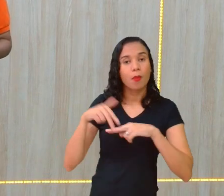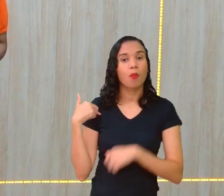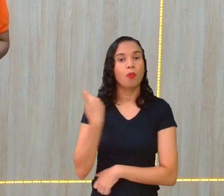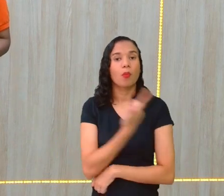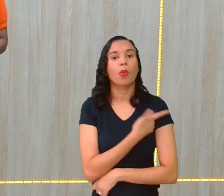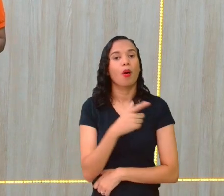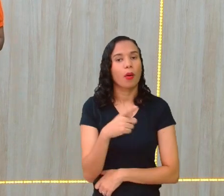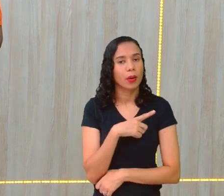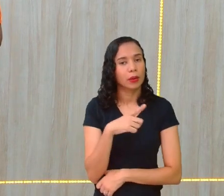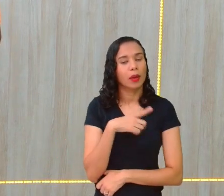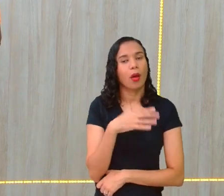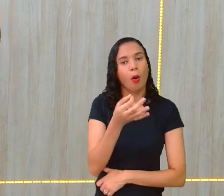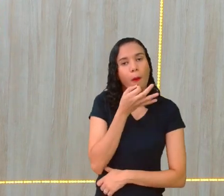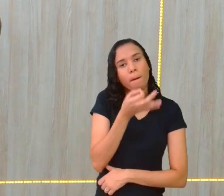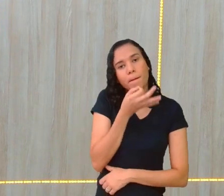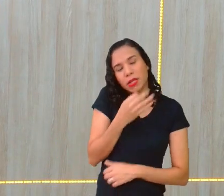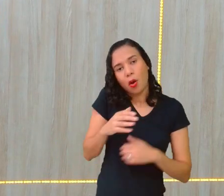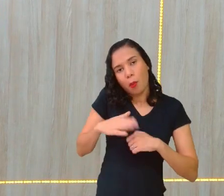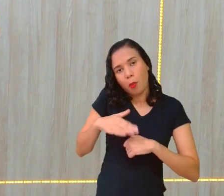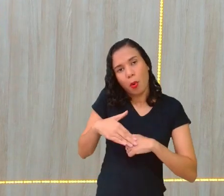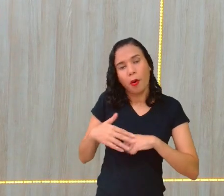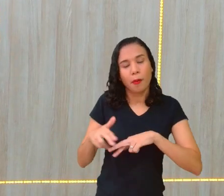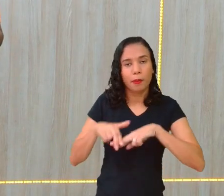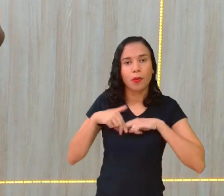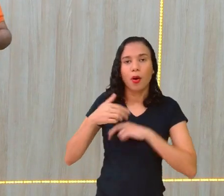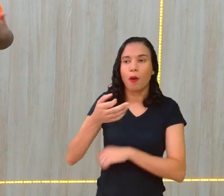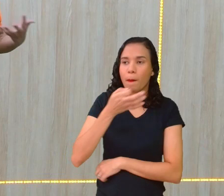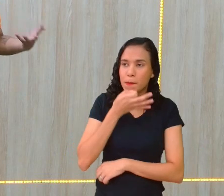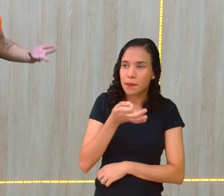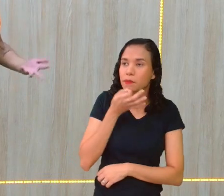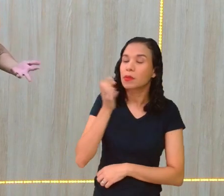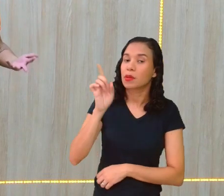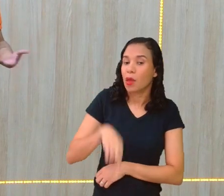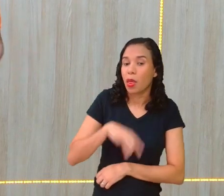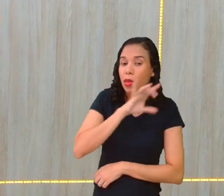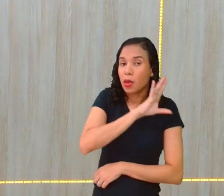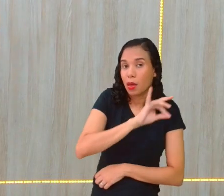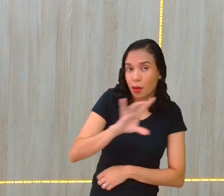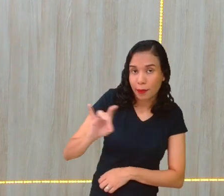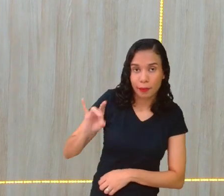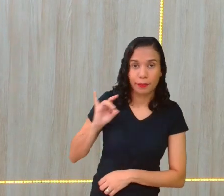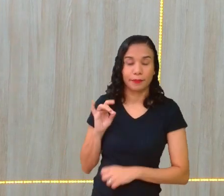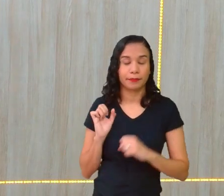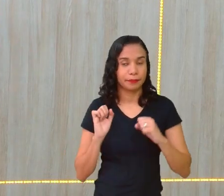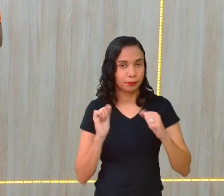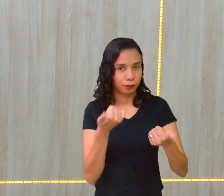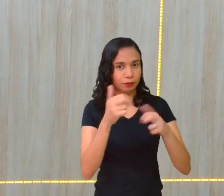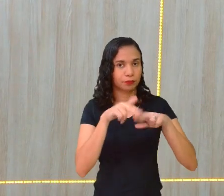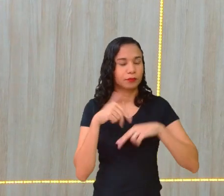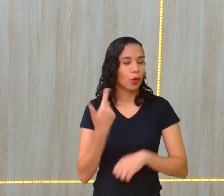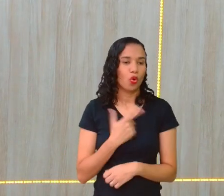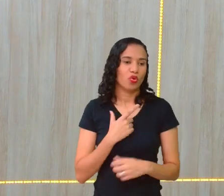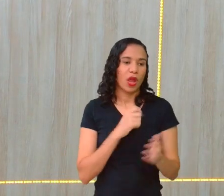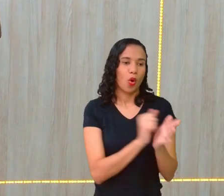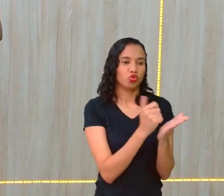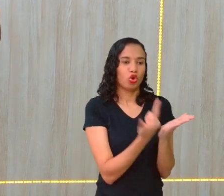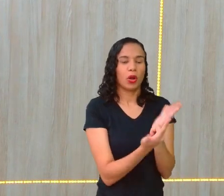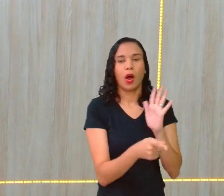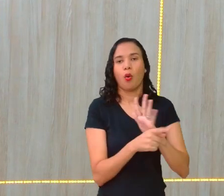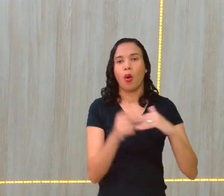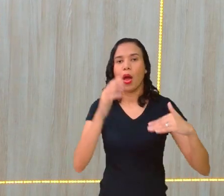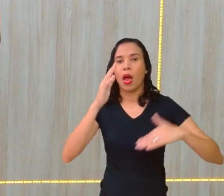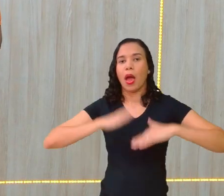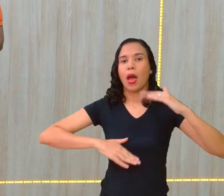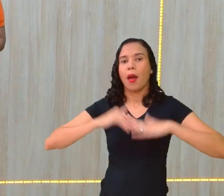tem opiniões na reportagem e as opiniões, elas são individualizadas, né? Então, o jornal não tem como se